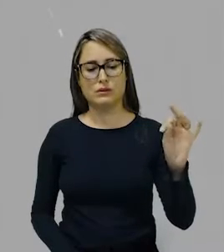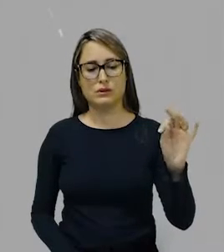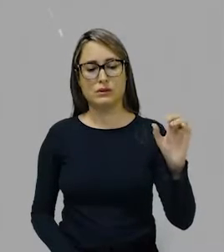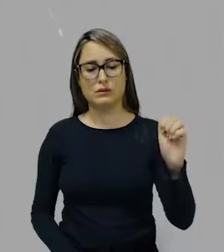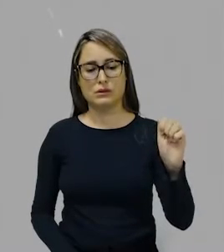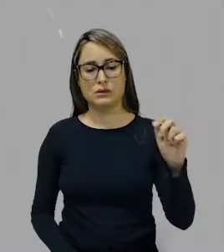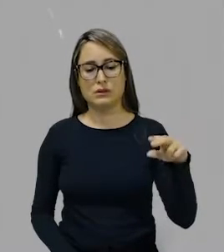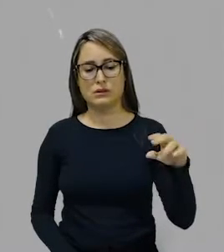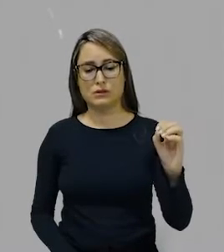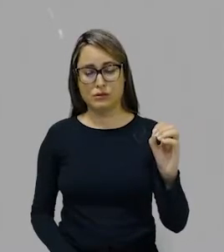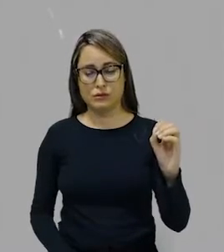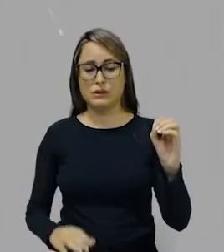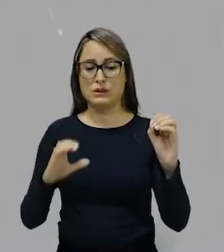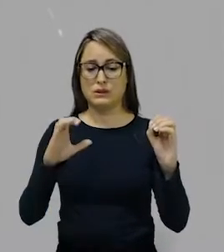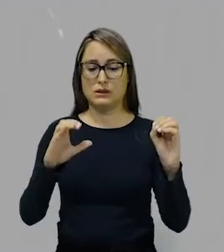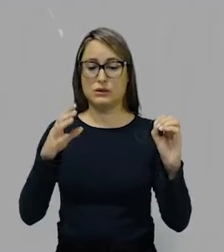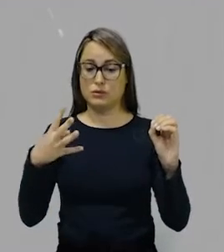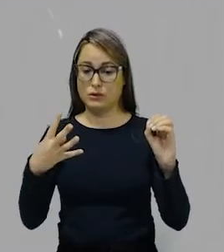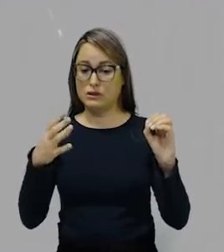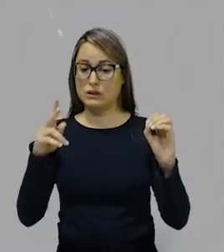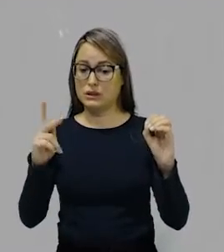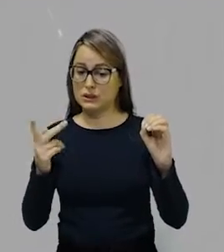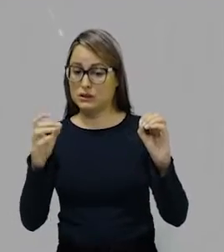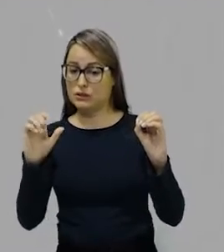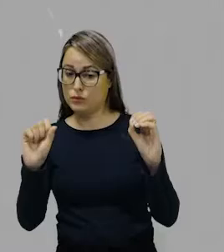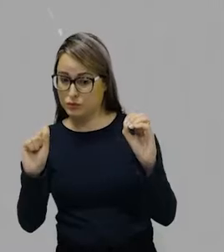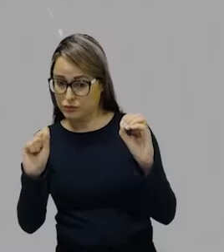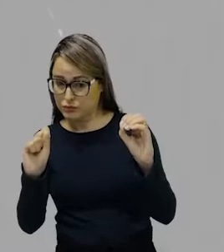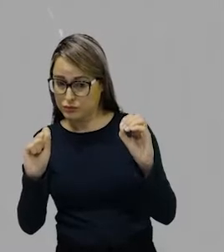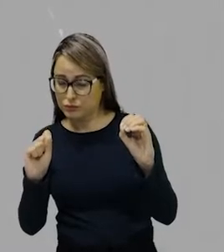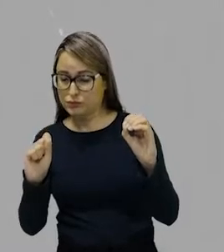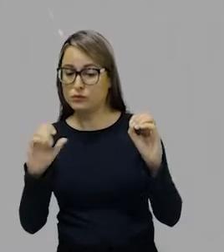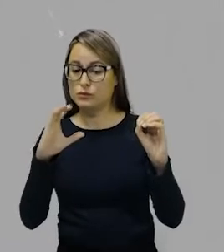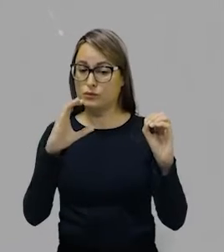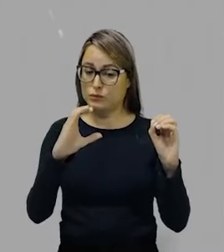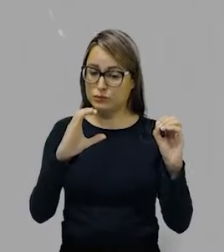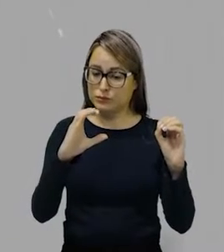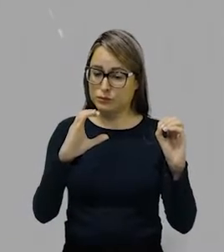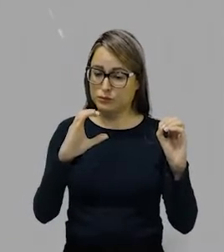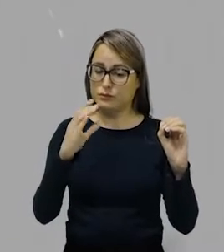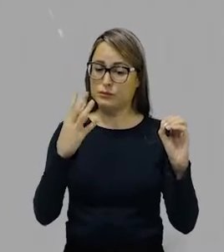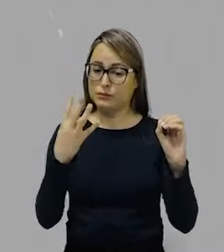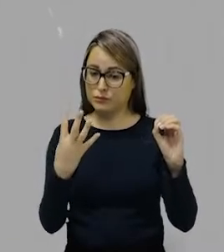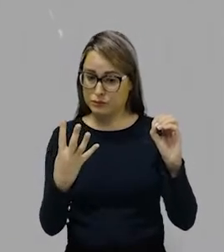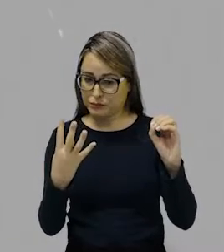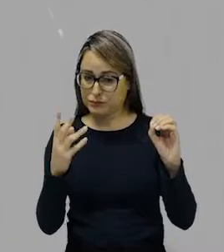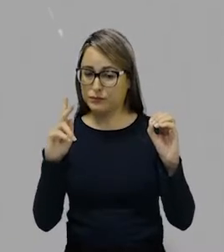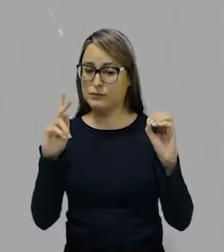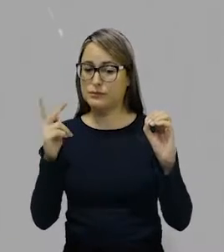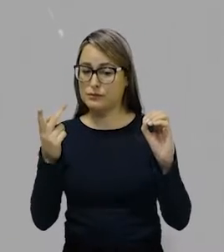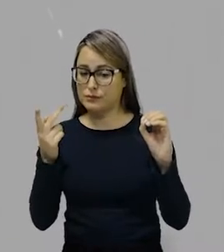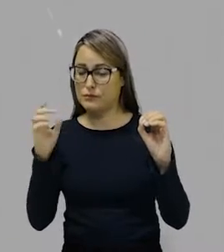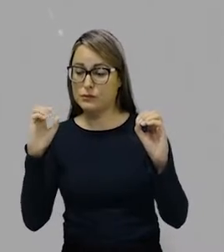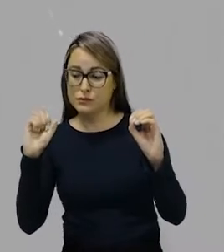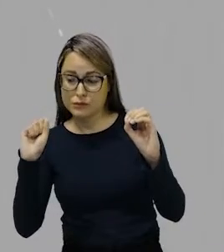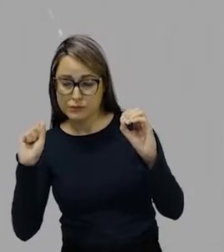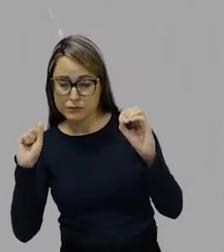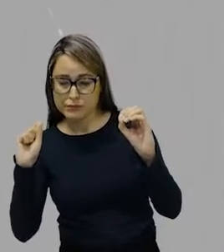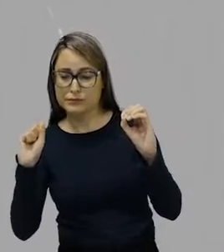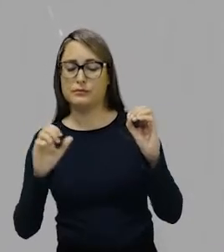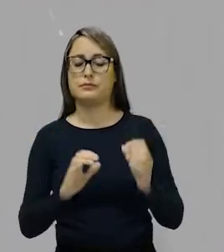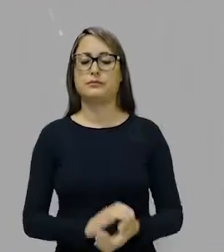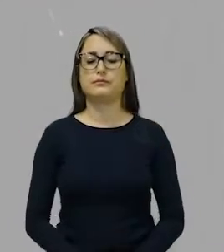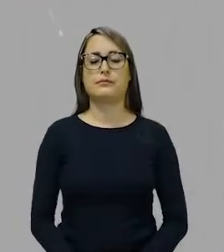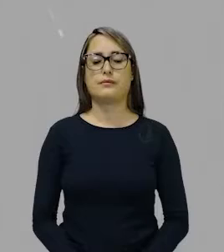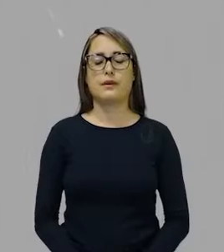aqui para vocês. C4H8. São 4 carbonos e 8 hidrogênios. Então,